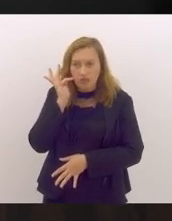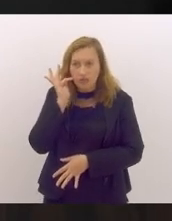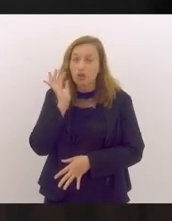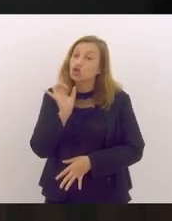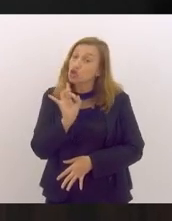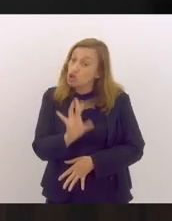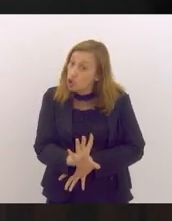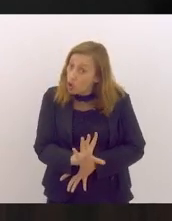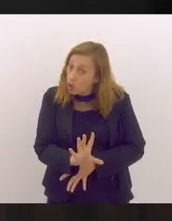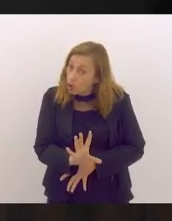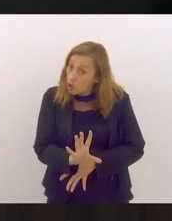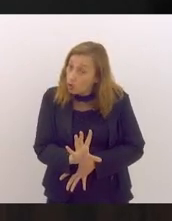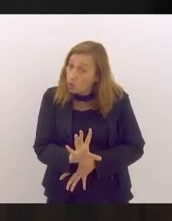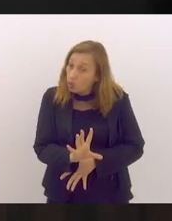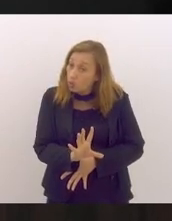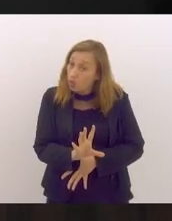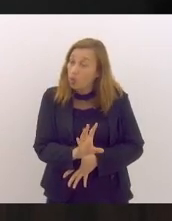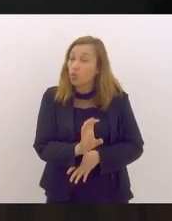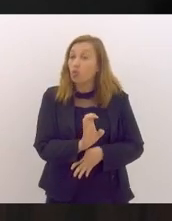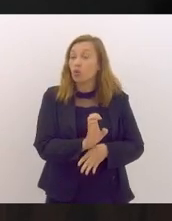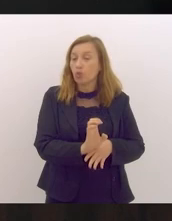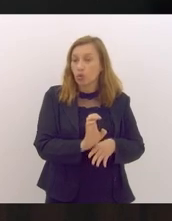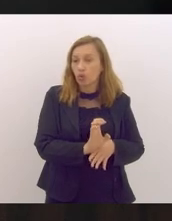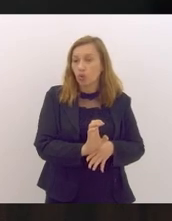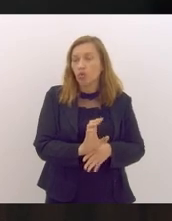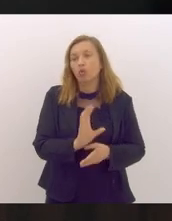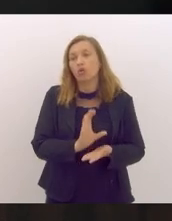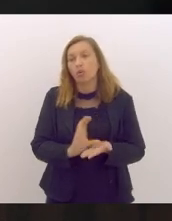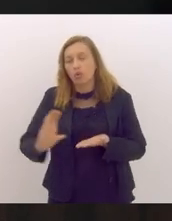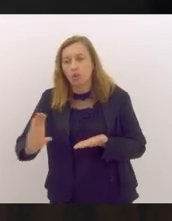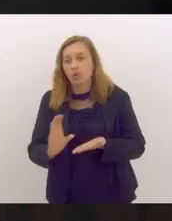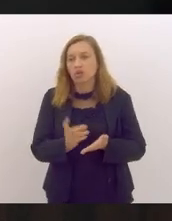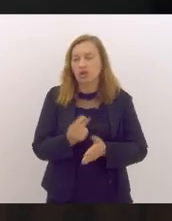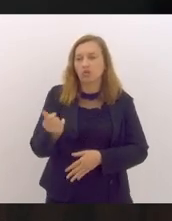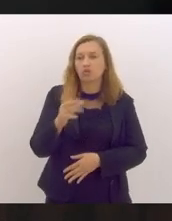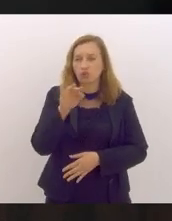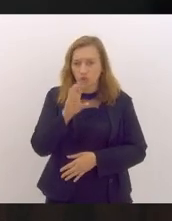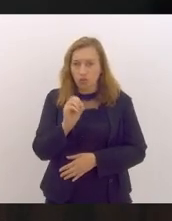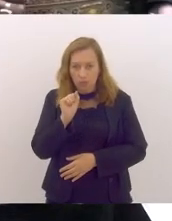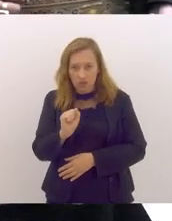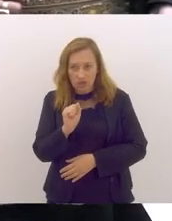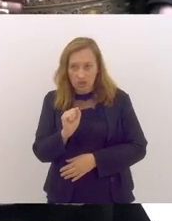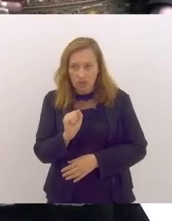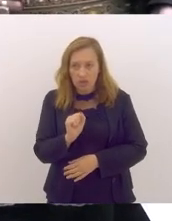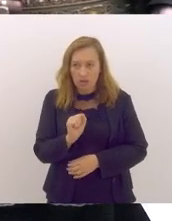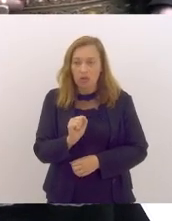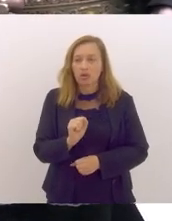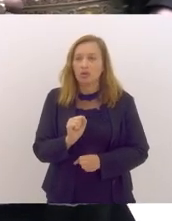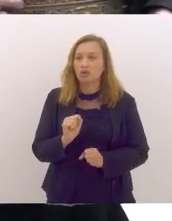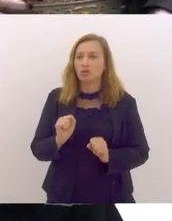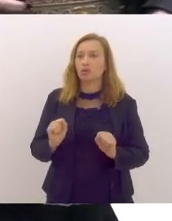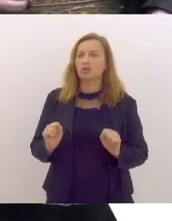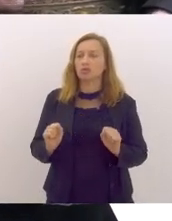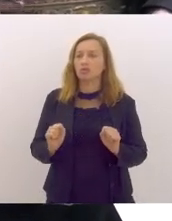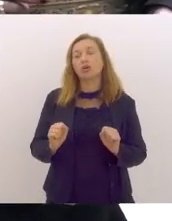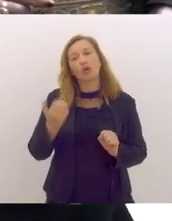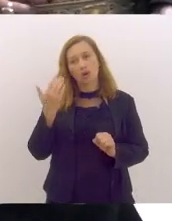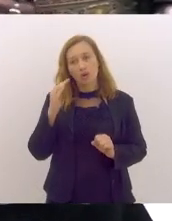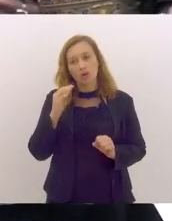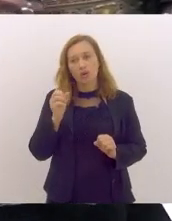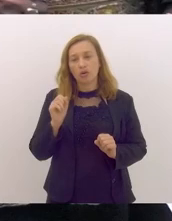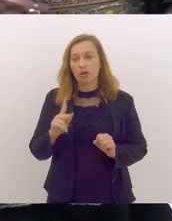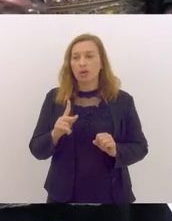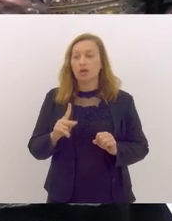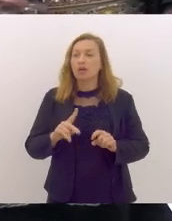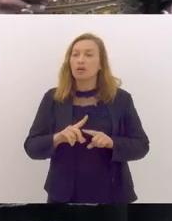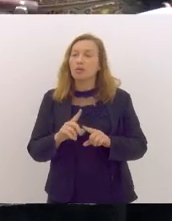Só para os residentes. Os residentes e os recursos sairão do fundo. Mas eu queria. Eu acho que eu consigo construir esse acordo, mas assim. Mas sobre